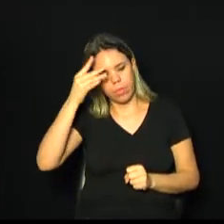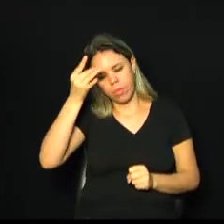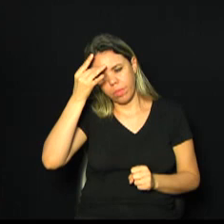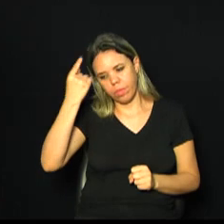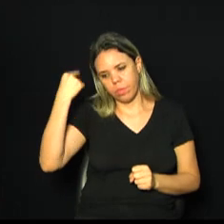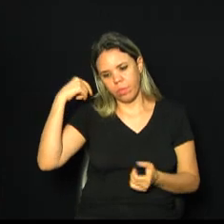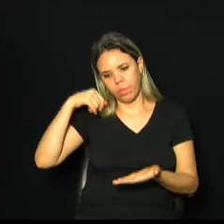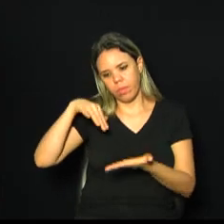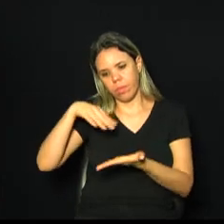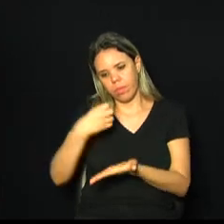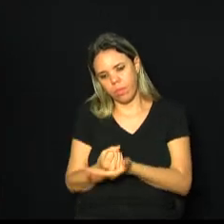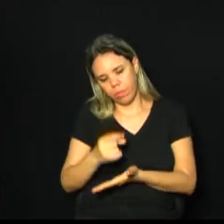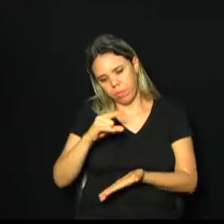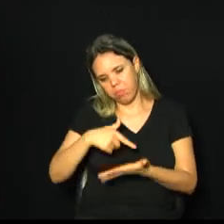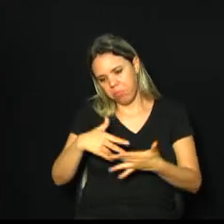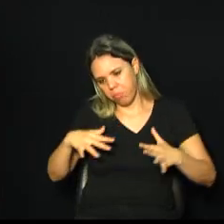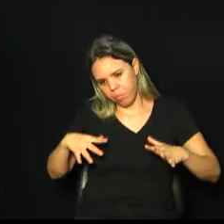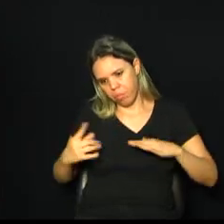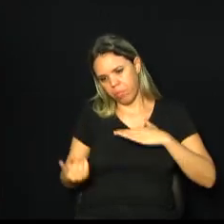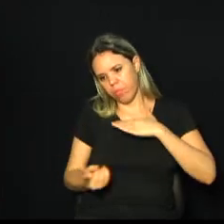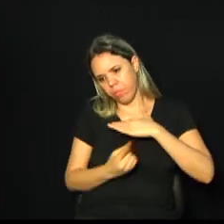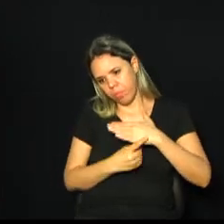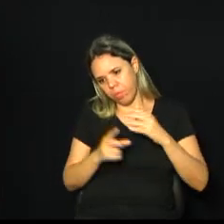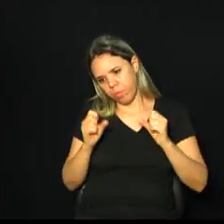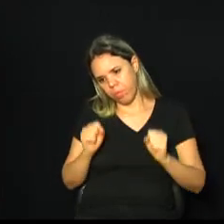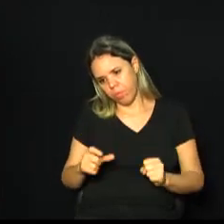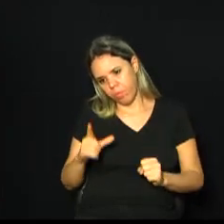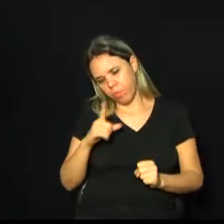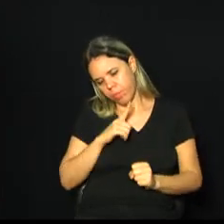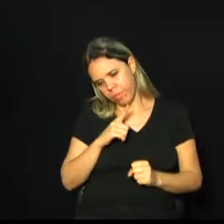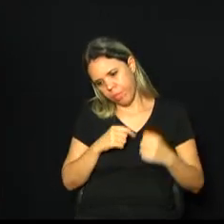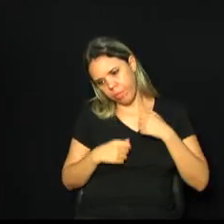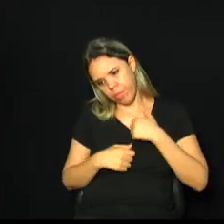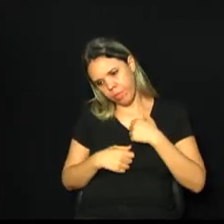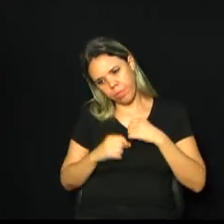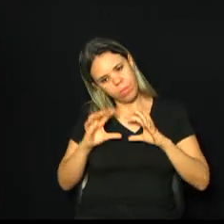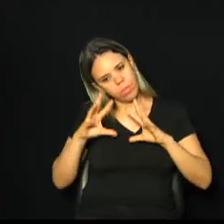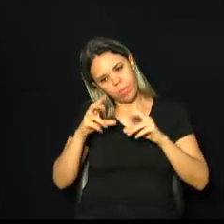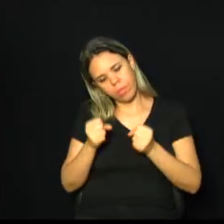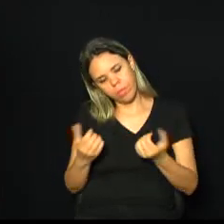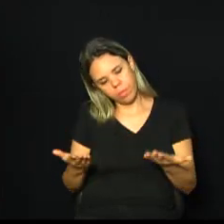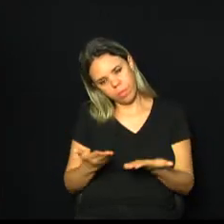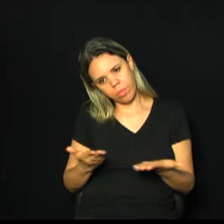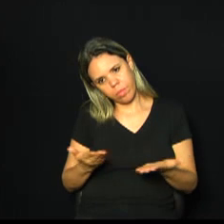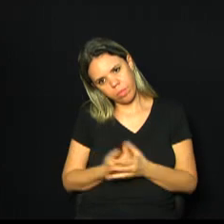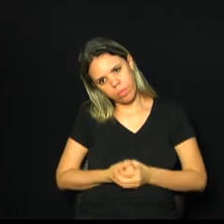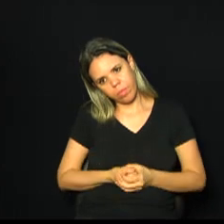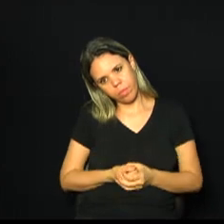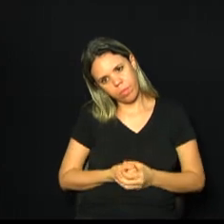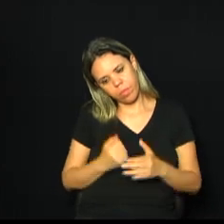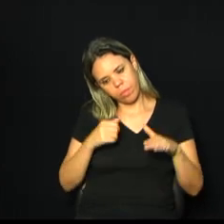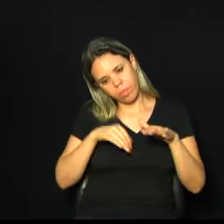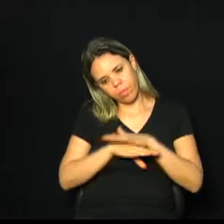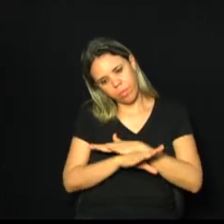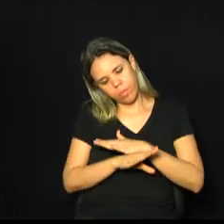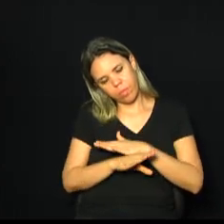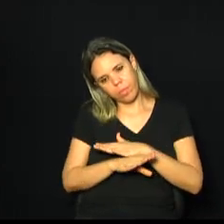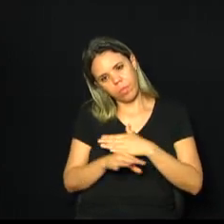guardadas, você pode ter documentos de clientes, você pode ter de tudo hoje guardado na